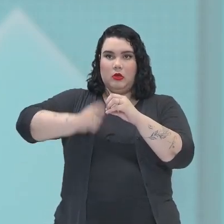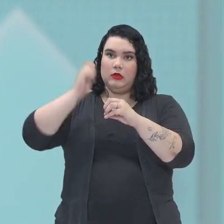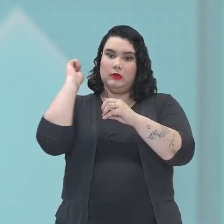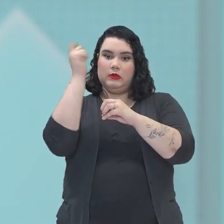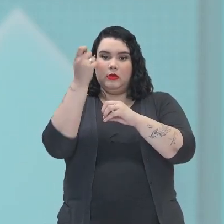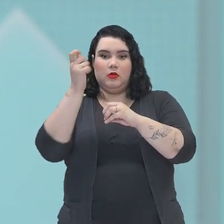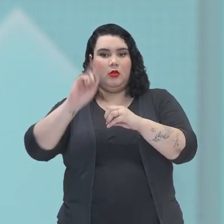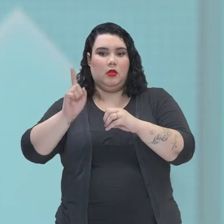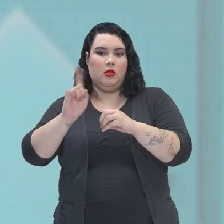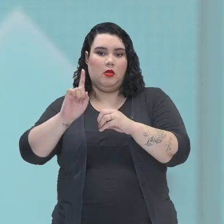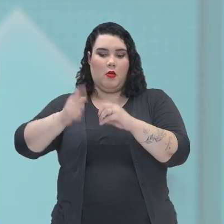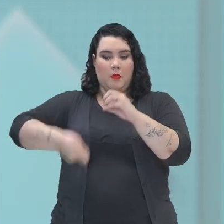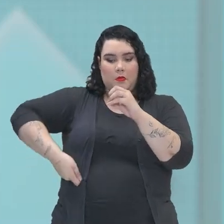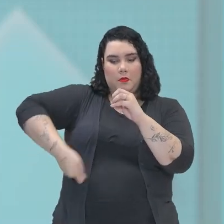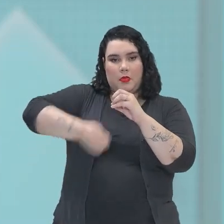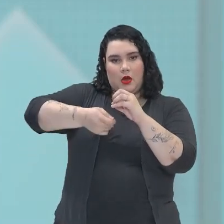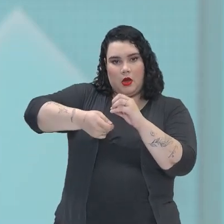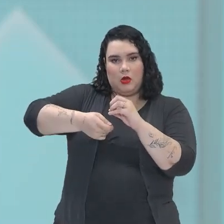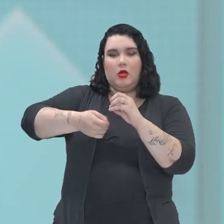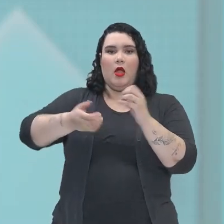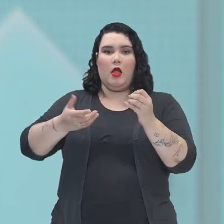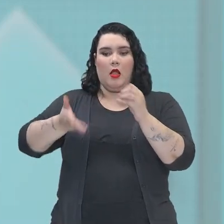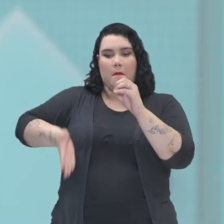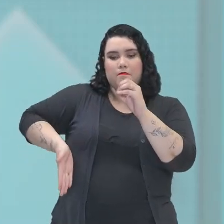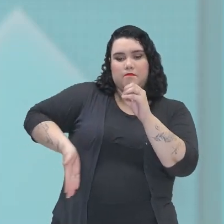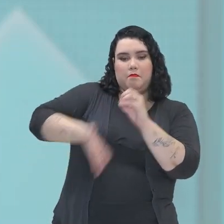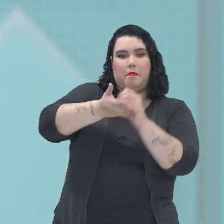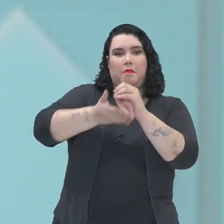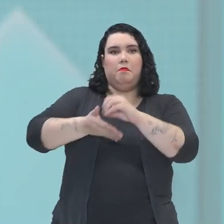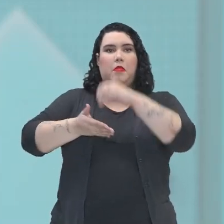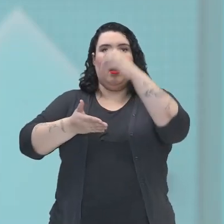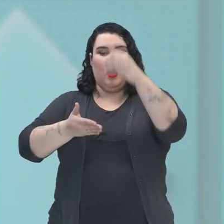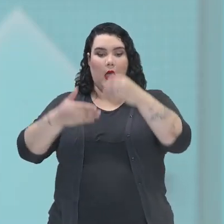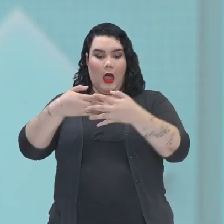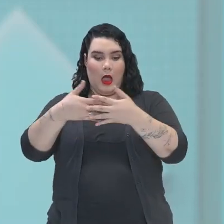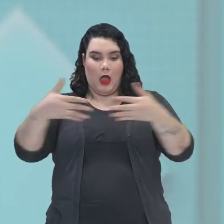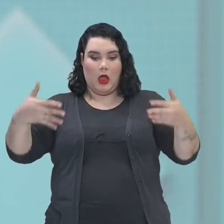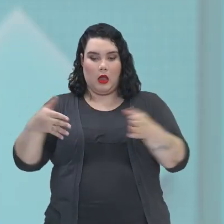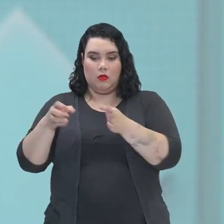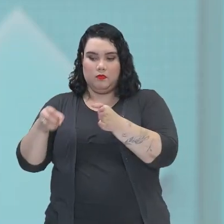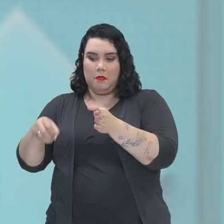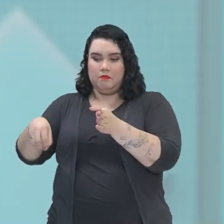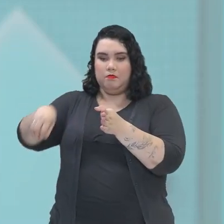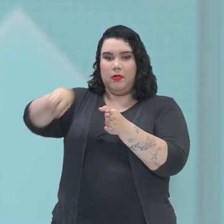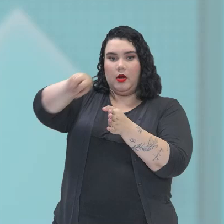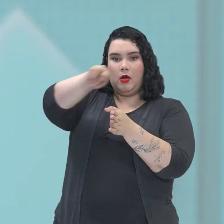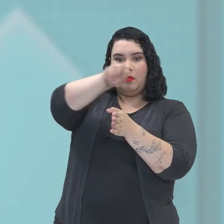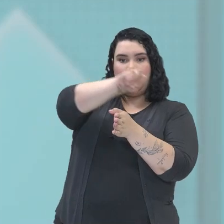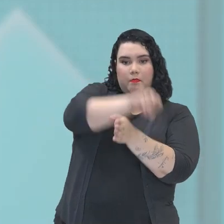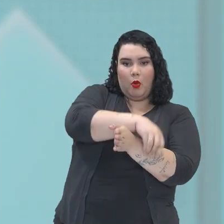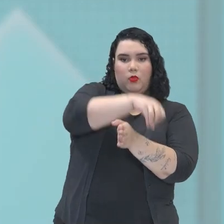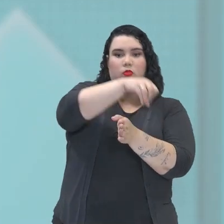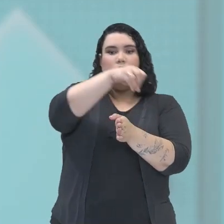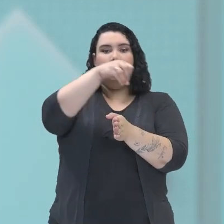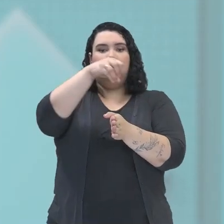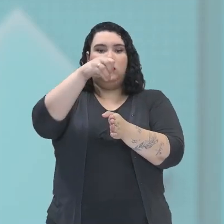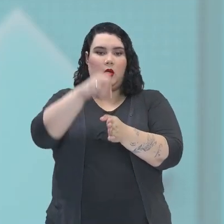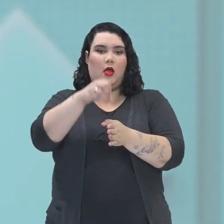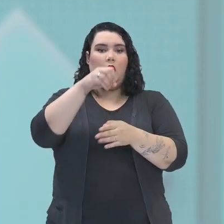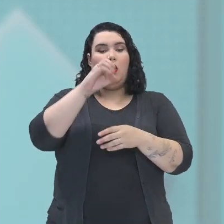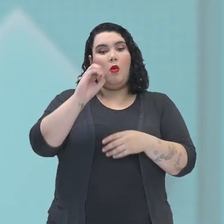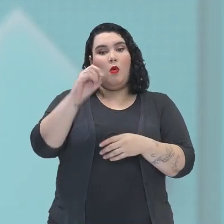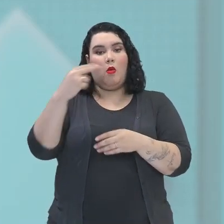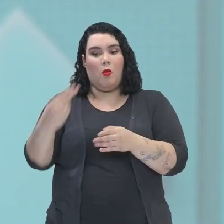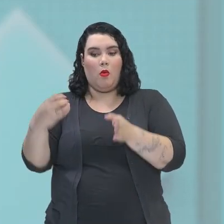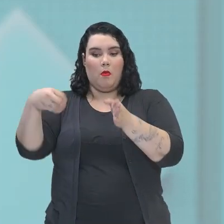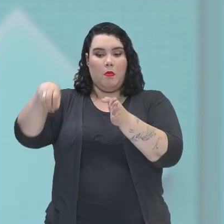raquete por baixo para que ela passe por cima da rede e toque lá no chão do lado adversário ou